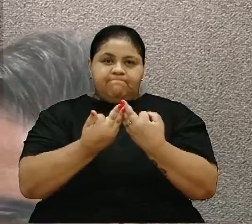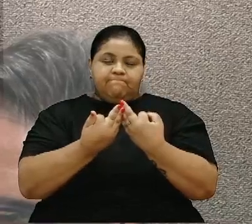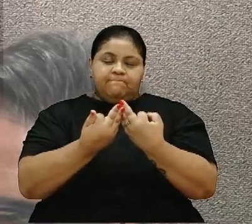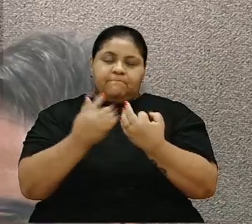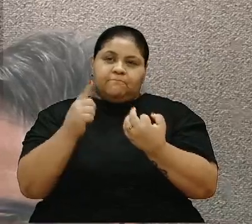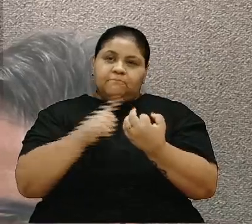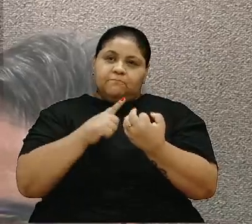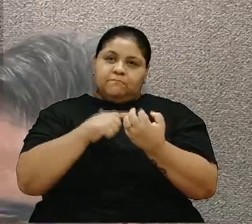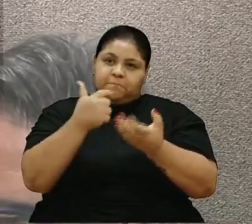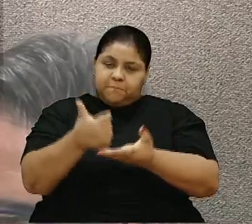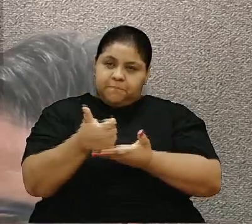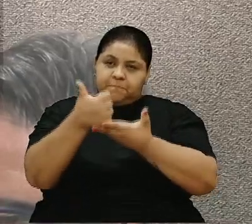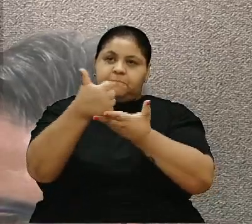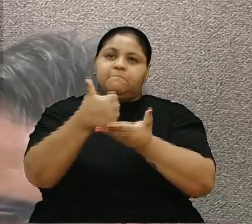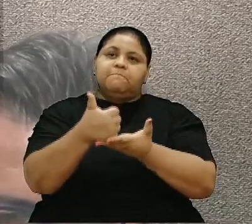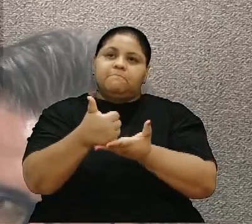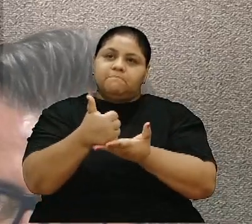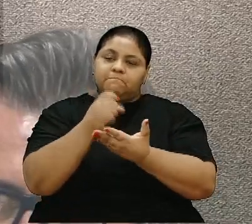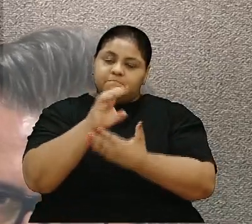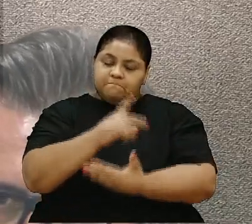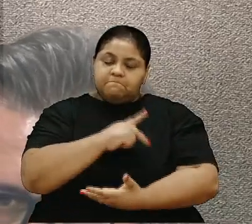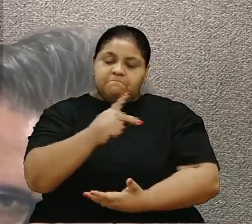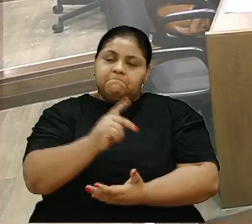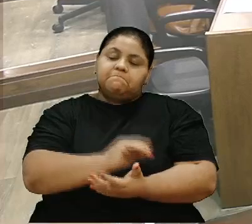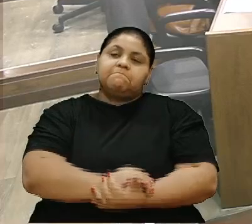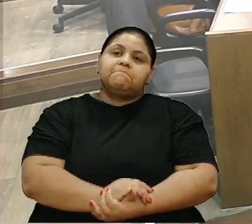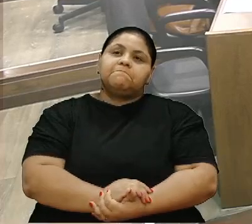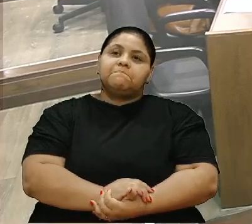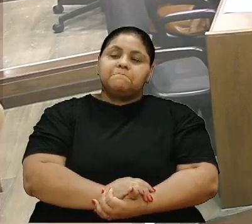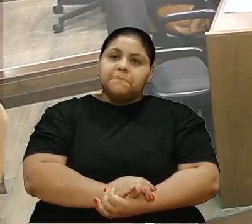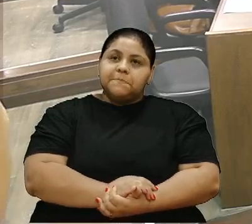Contem com a nossa solidariedade. Era isso, senhor presidente.